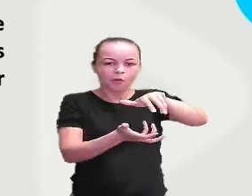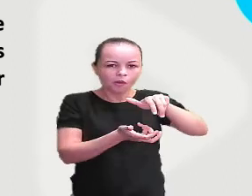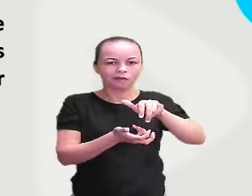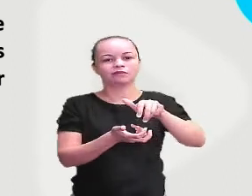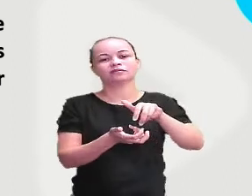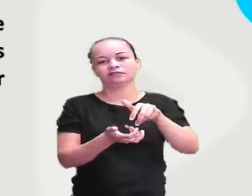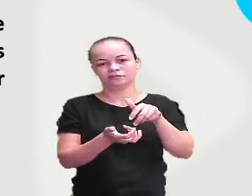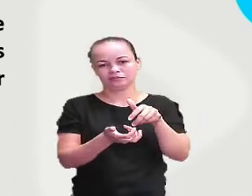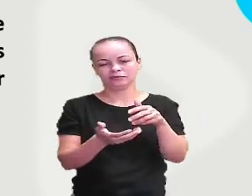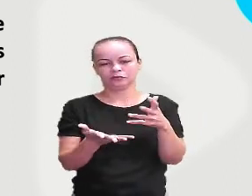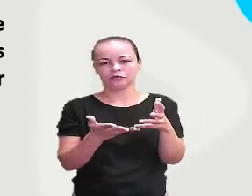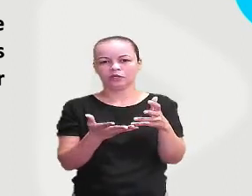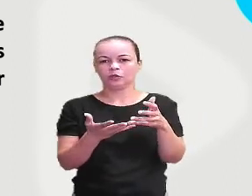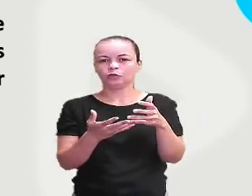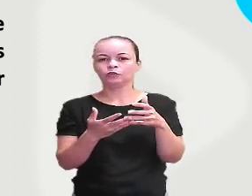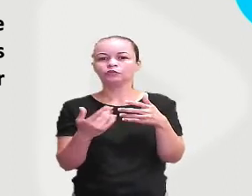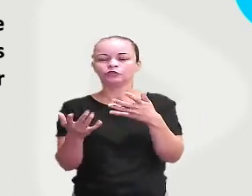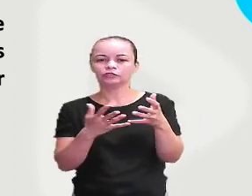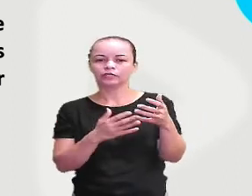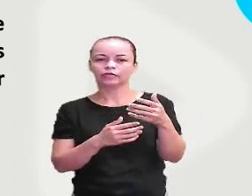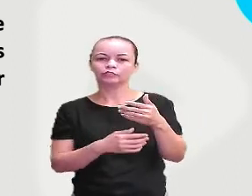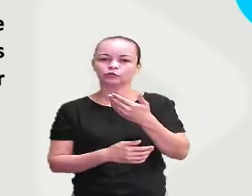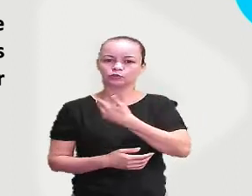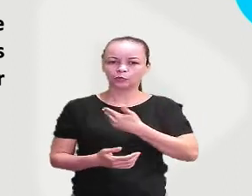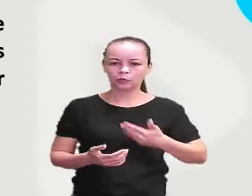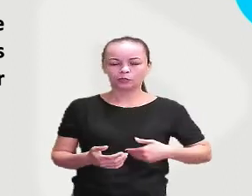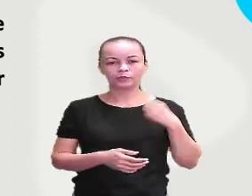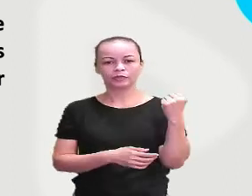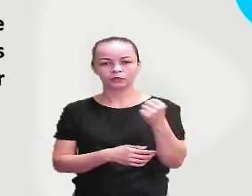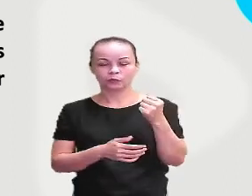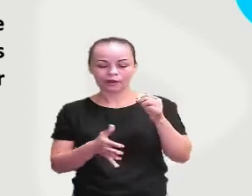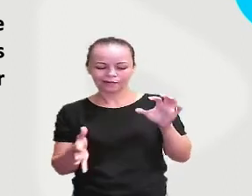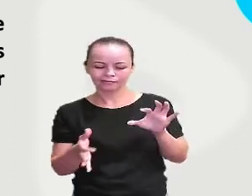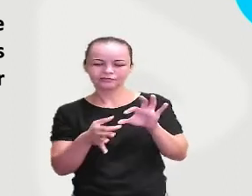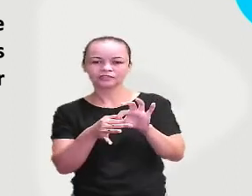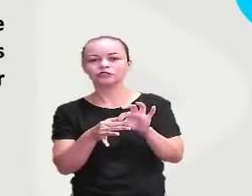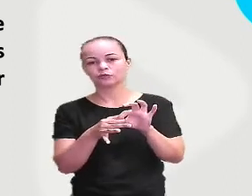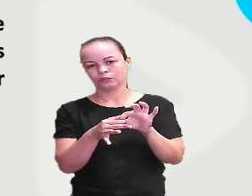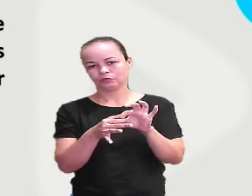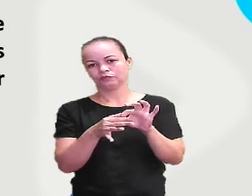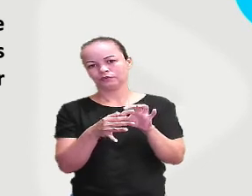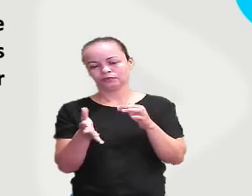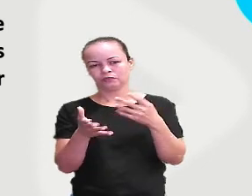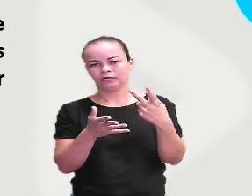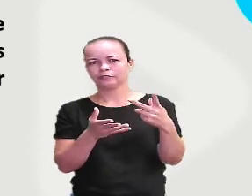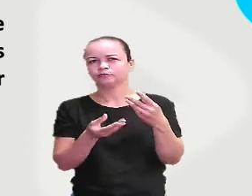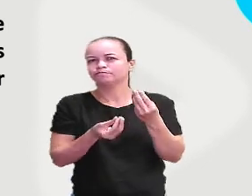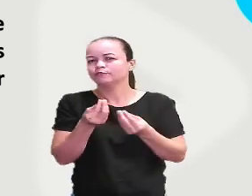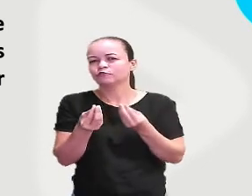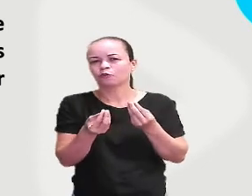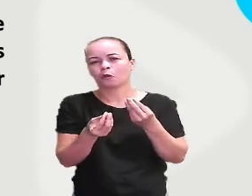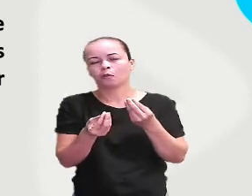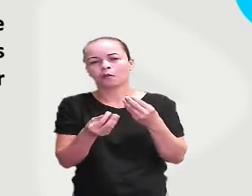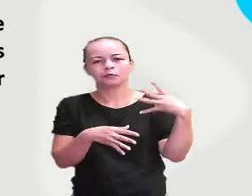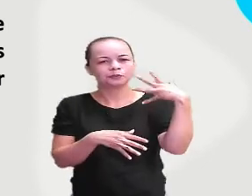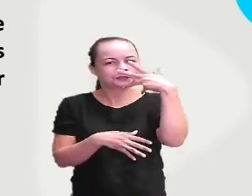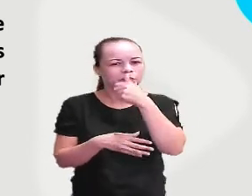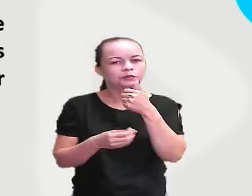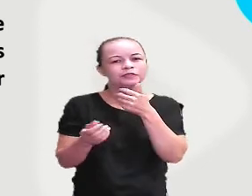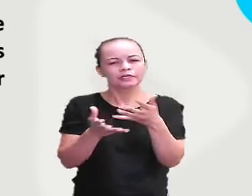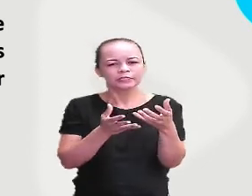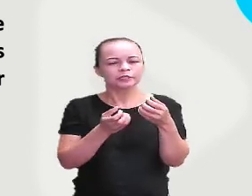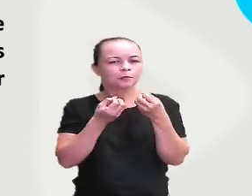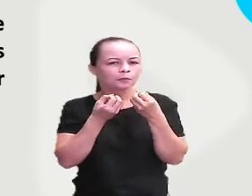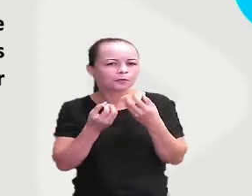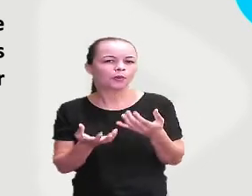Quando os grandes poderes públicos, eles se unem de uma forma muito bonita para